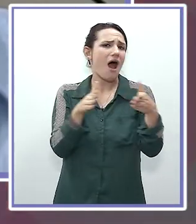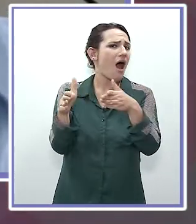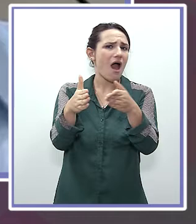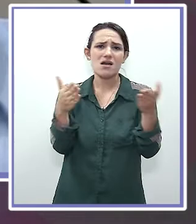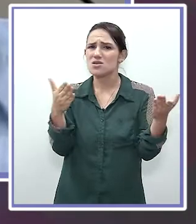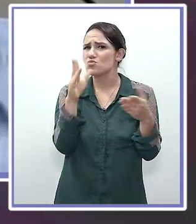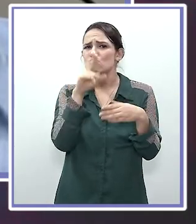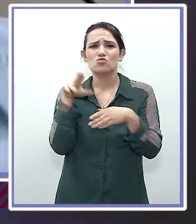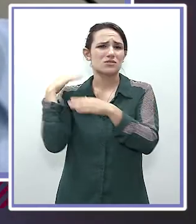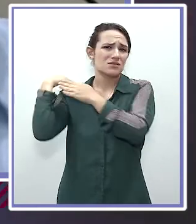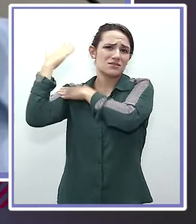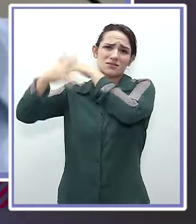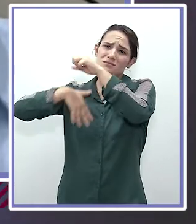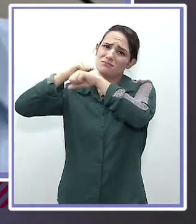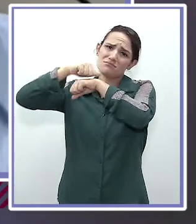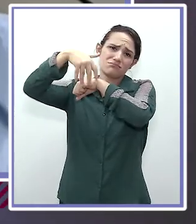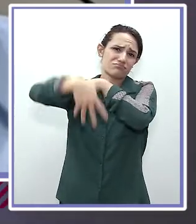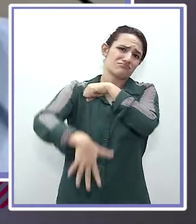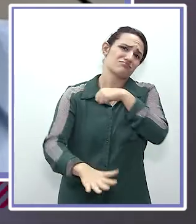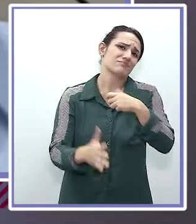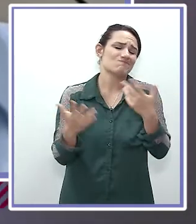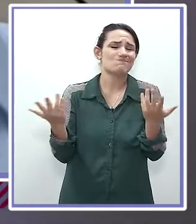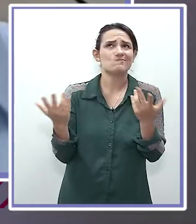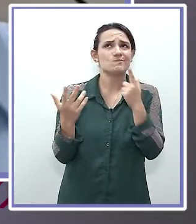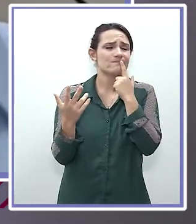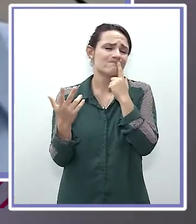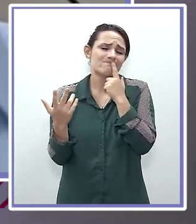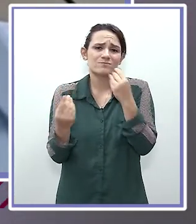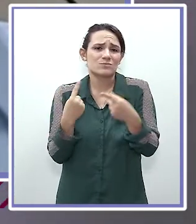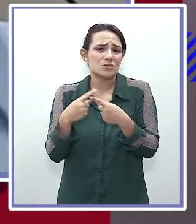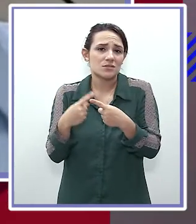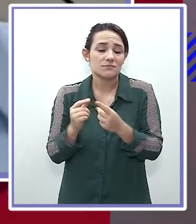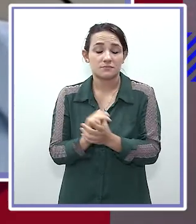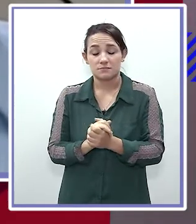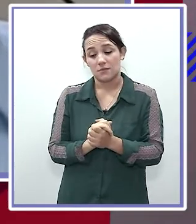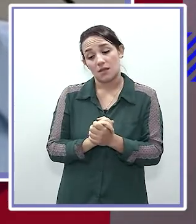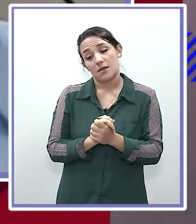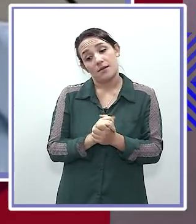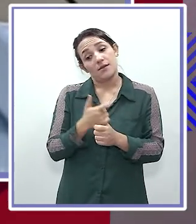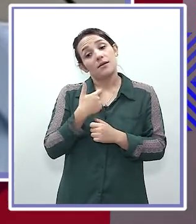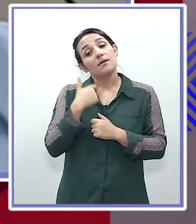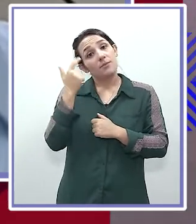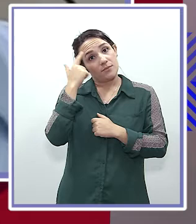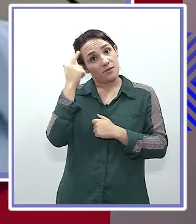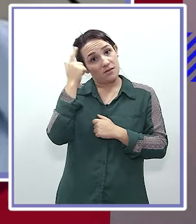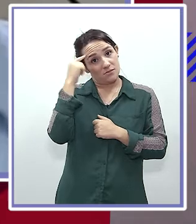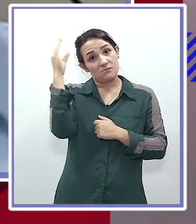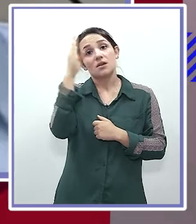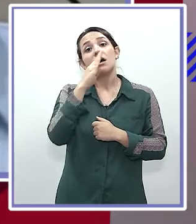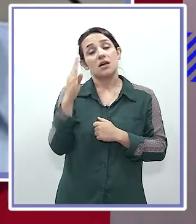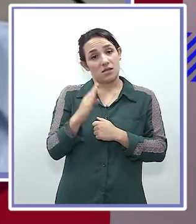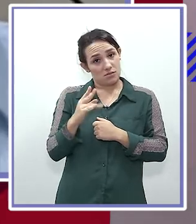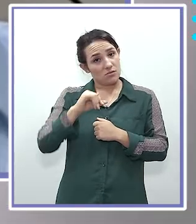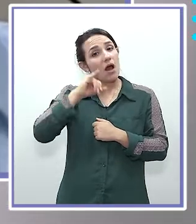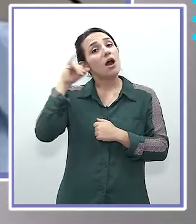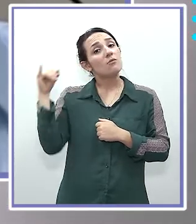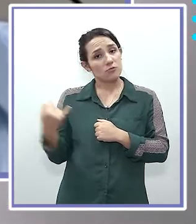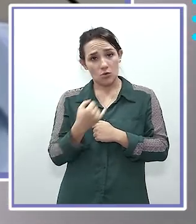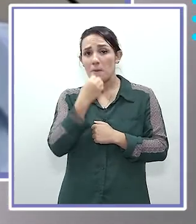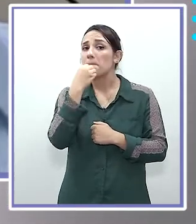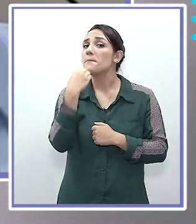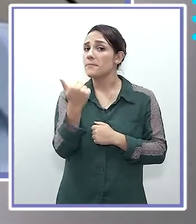Olha, eu acredito que a opção do Brasil pelas hidrelétricas foi uma opção extremamente